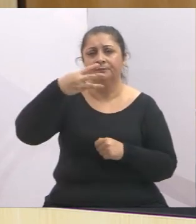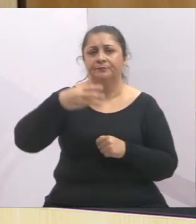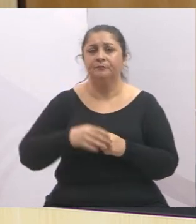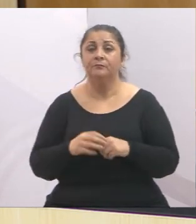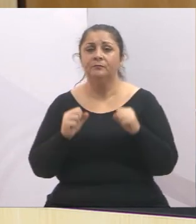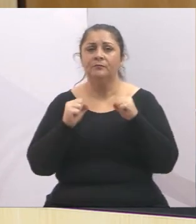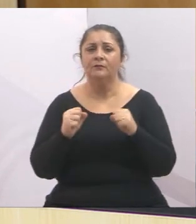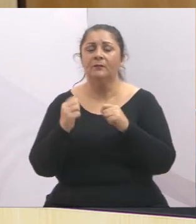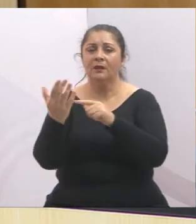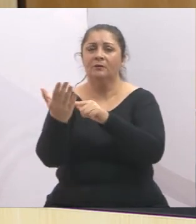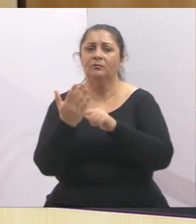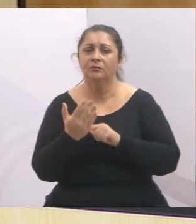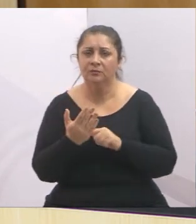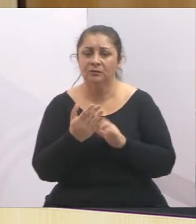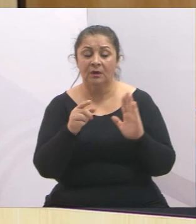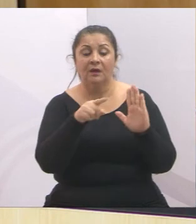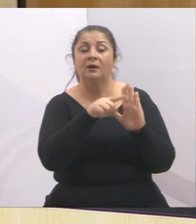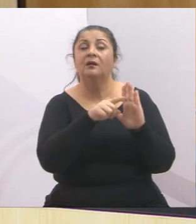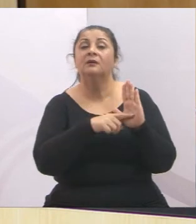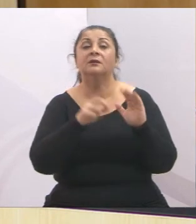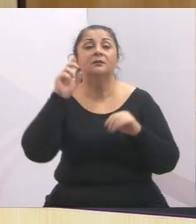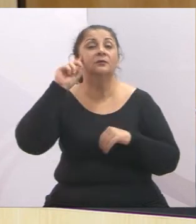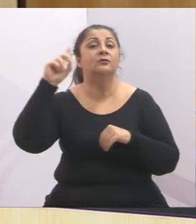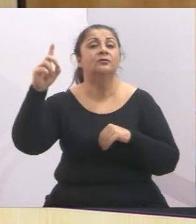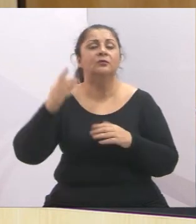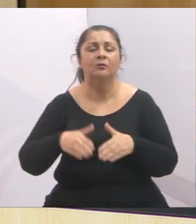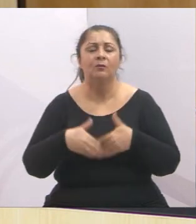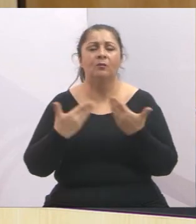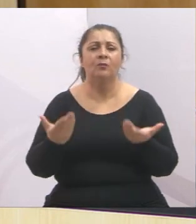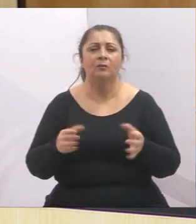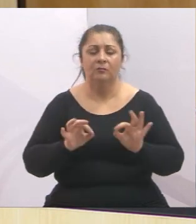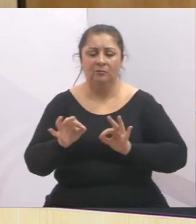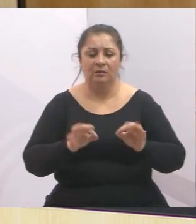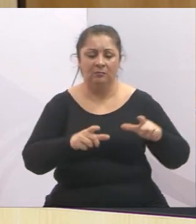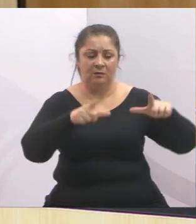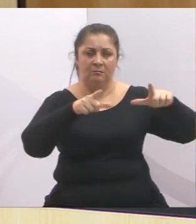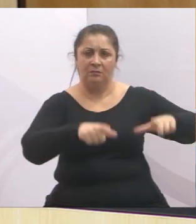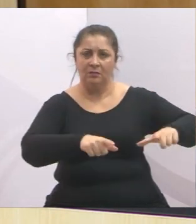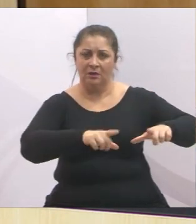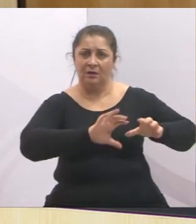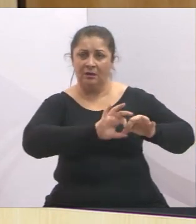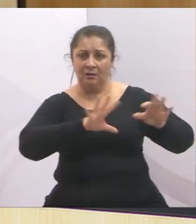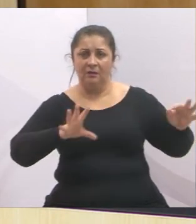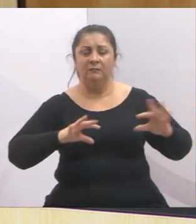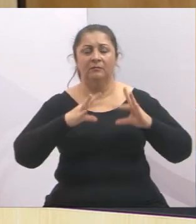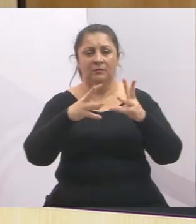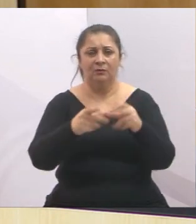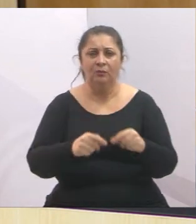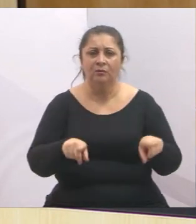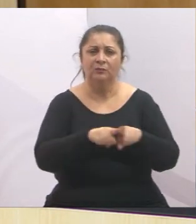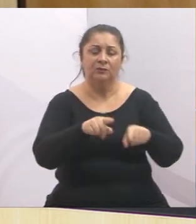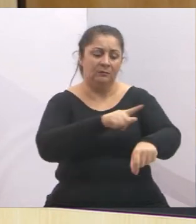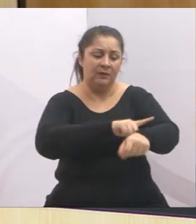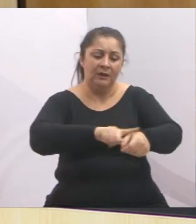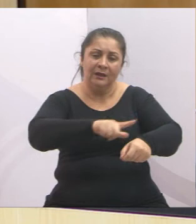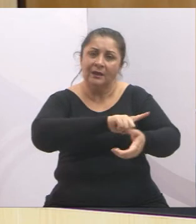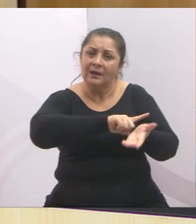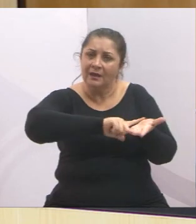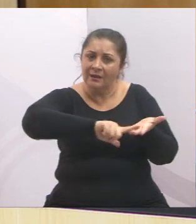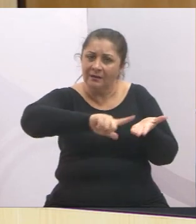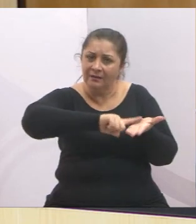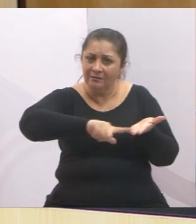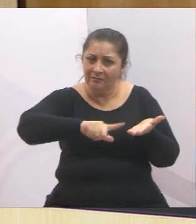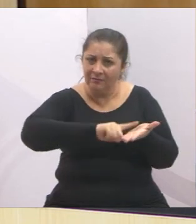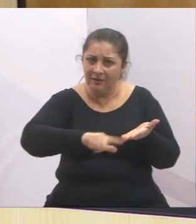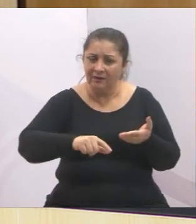possibilidade de apresentar uma programação no que diz respeito às áreas públicas e notificação para a limpeza dos terrenos ao redor dos condomínios, programa Minha